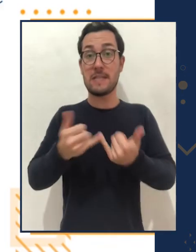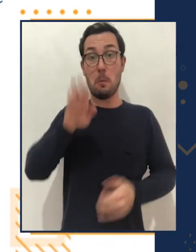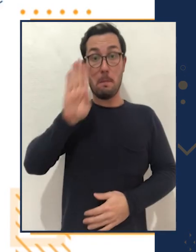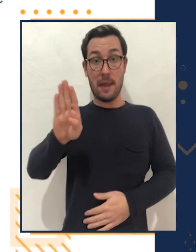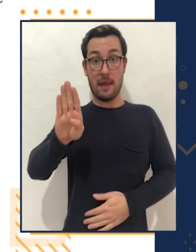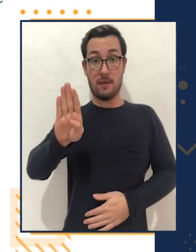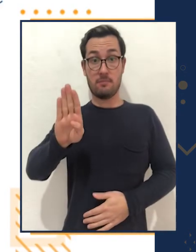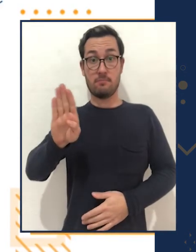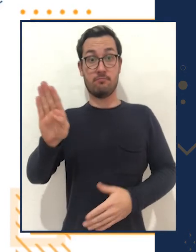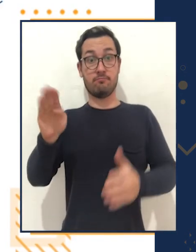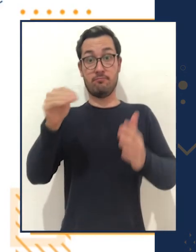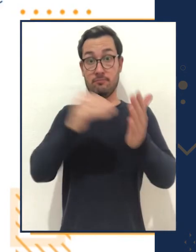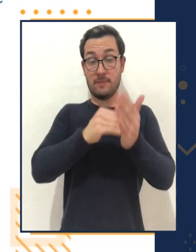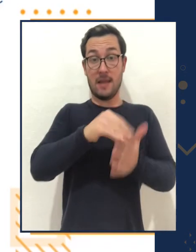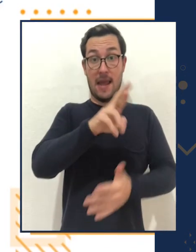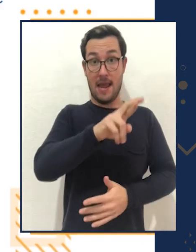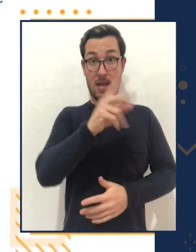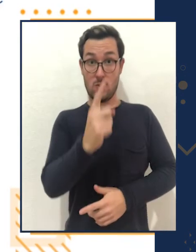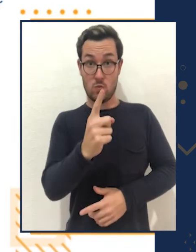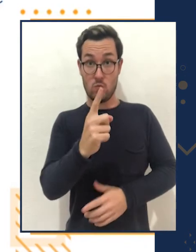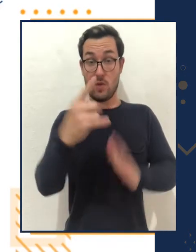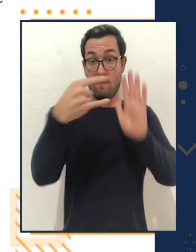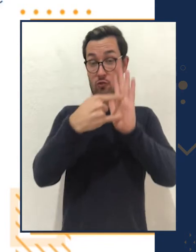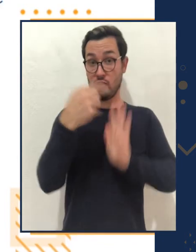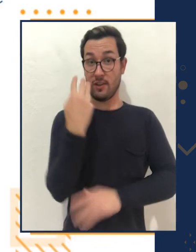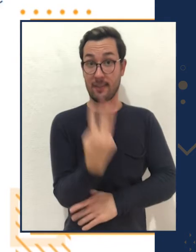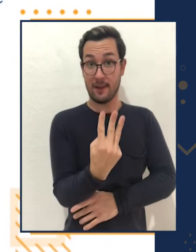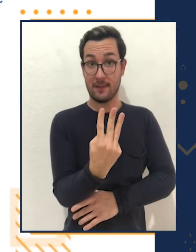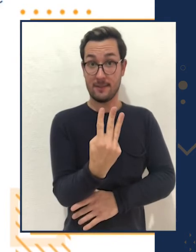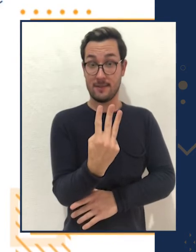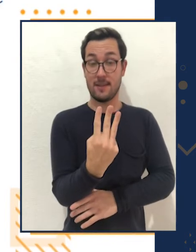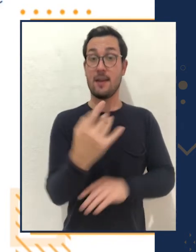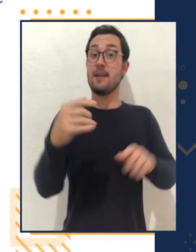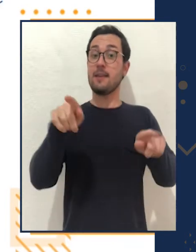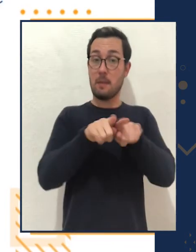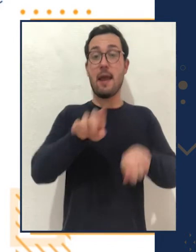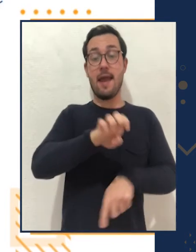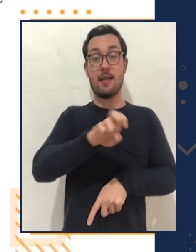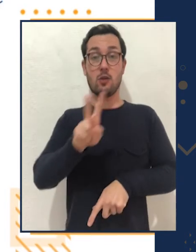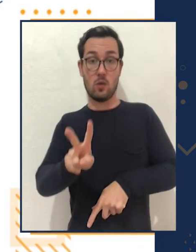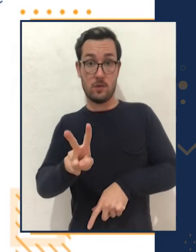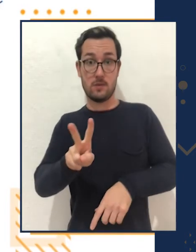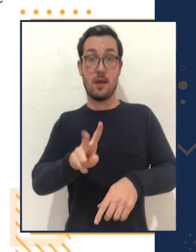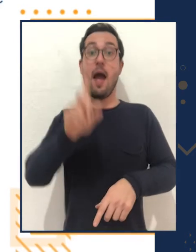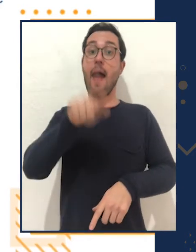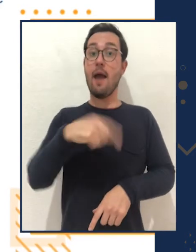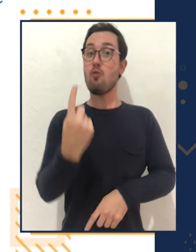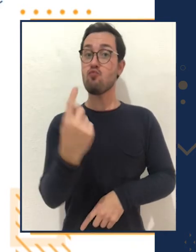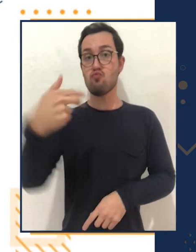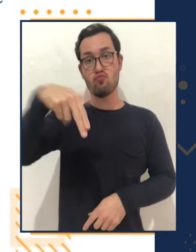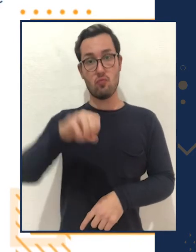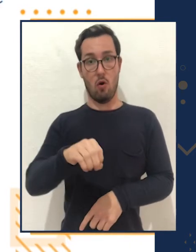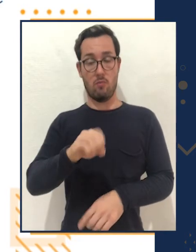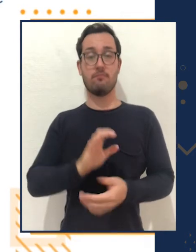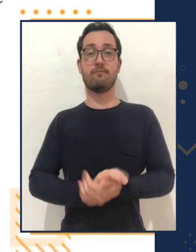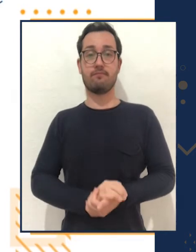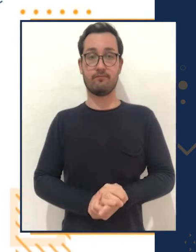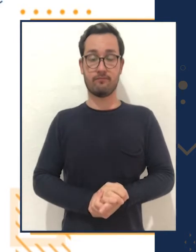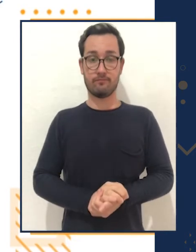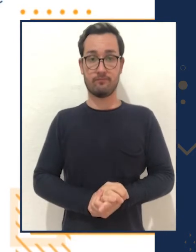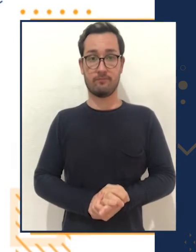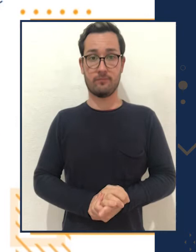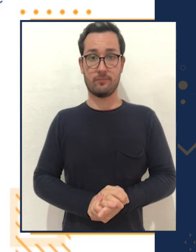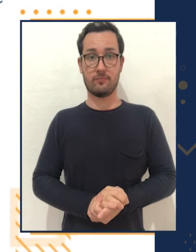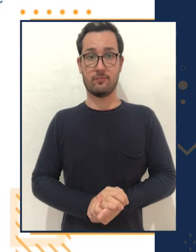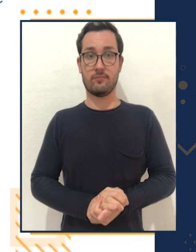nó é o ponto onde liga três componentes distintos. Então a gente tem aqui os possíveis nós A, B, C,